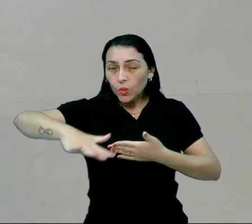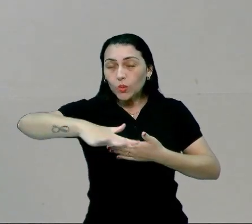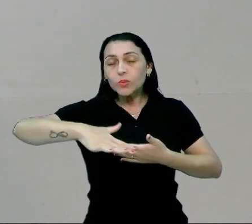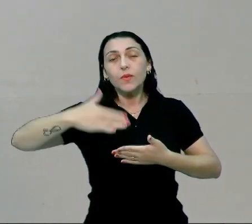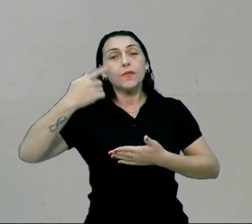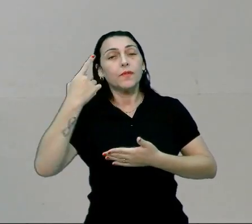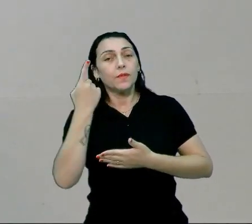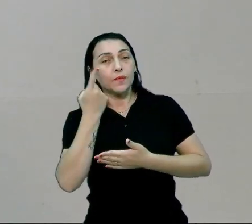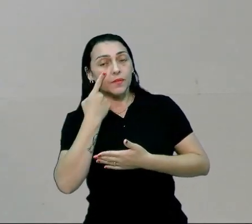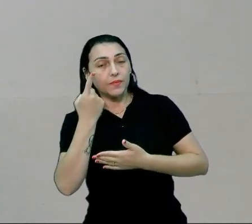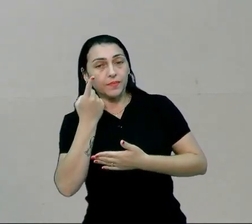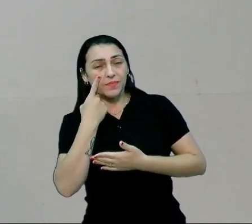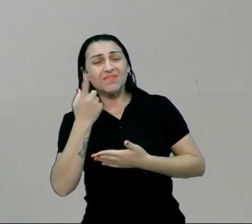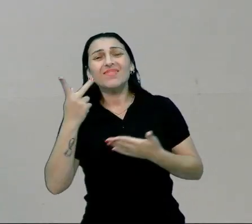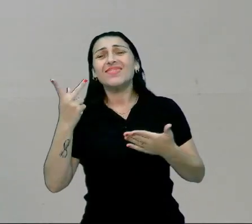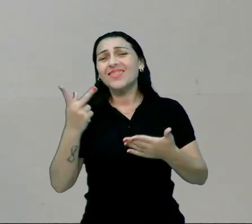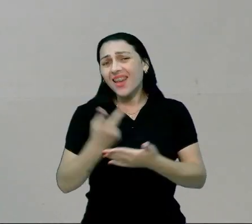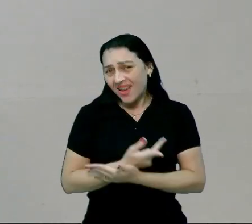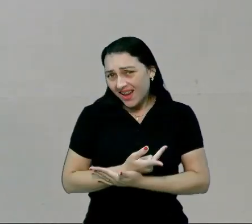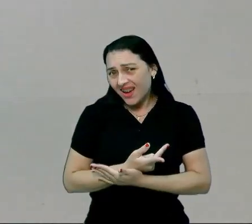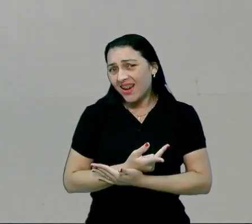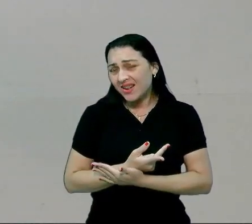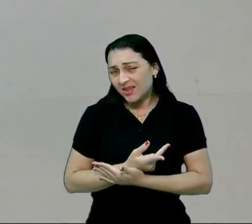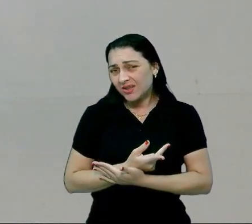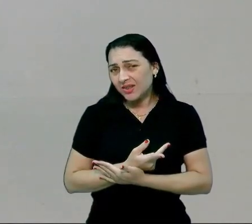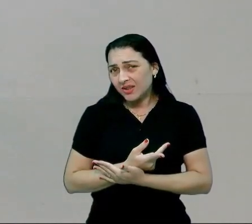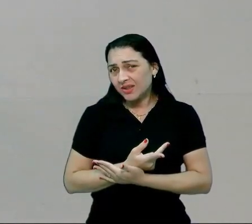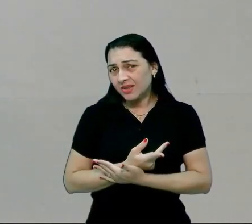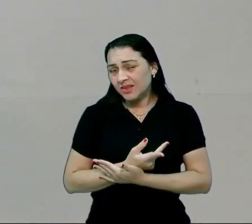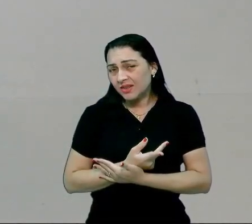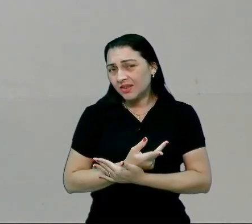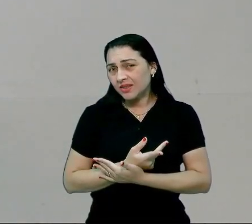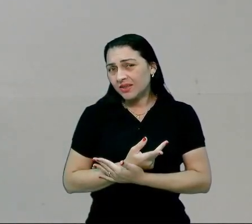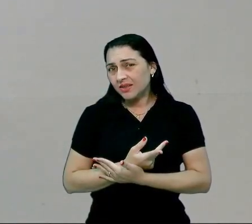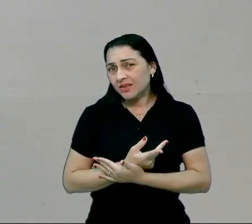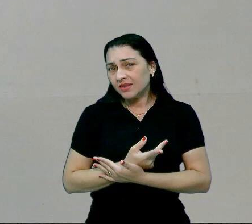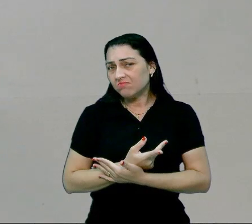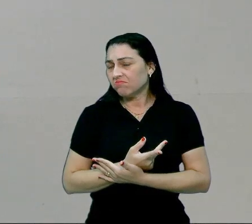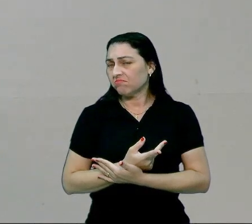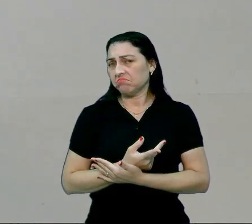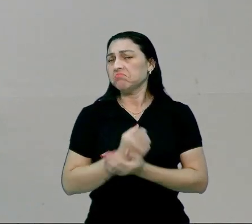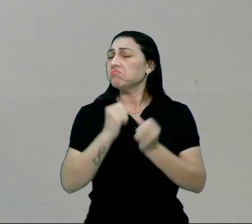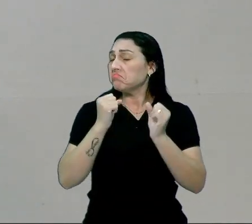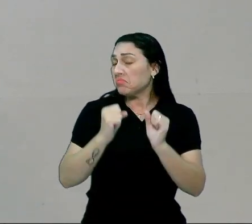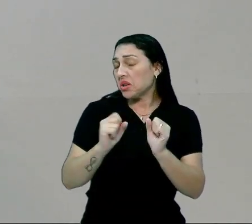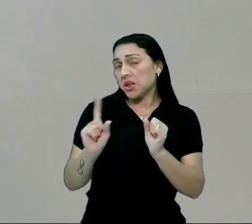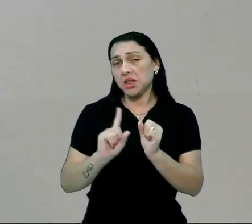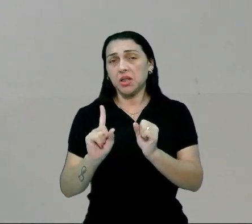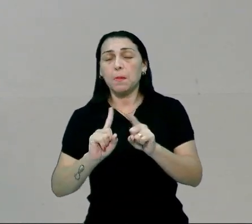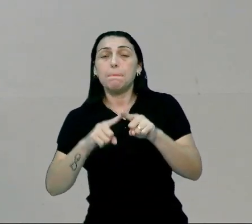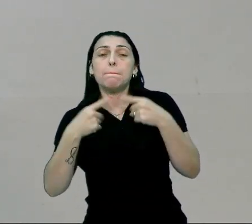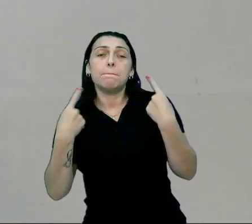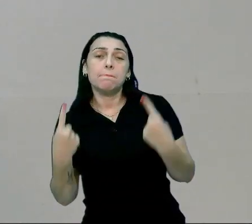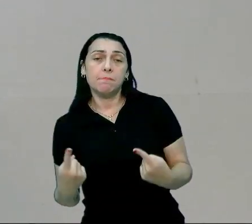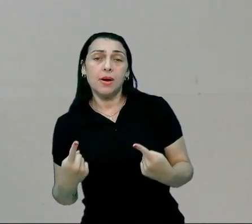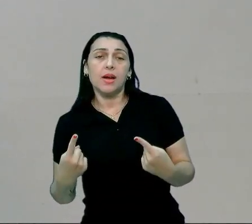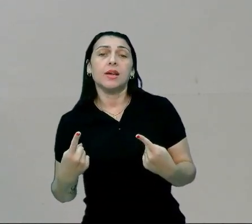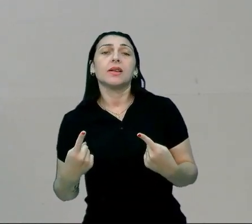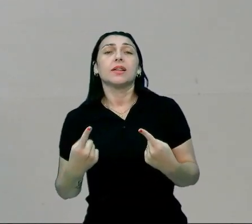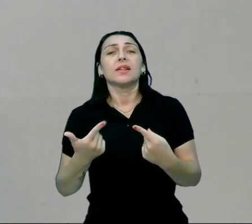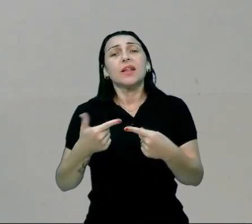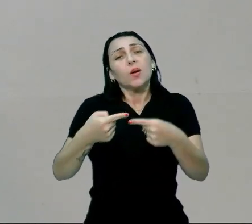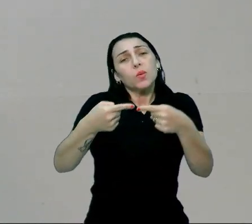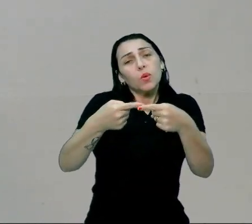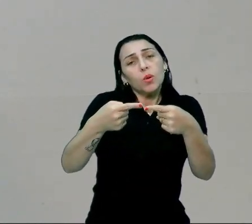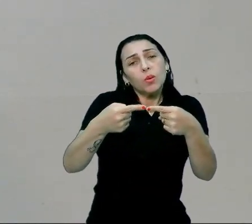Veja, está errado na sua essência essa afirmativa? Pode ser que não, mas ela está